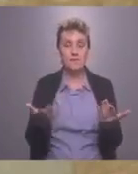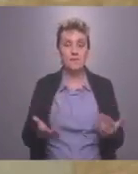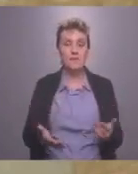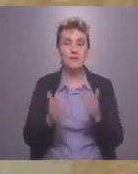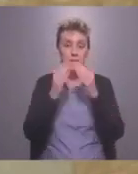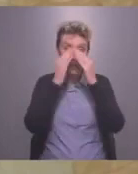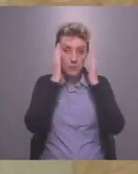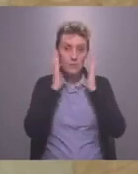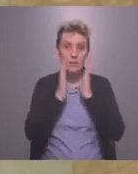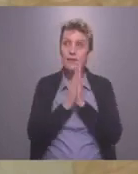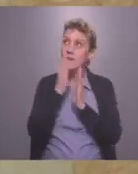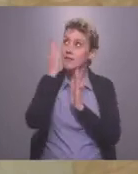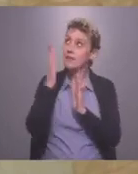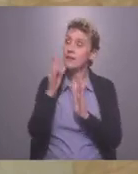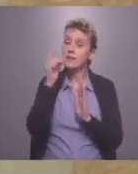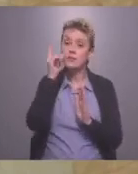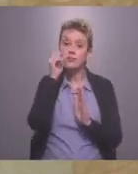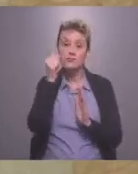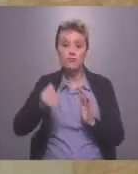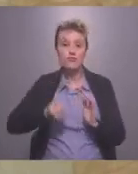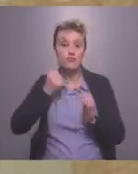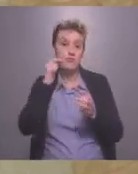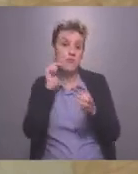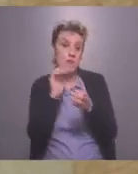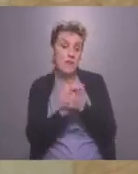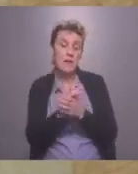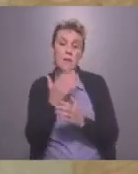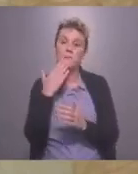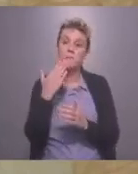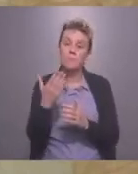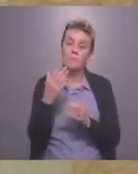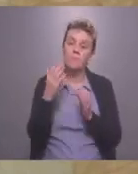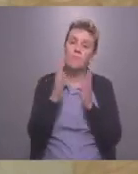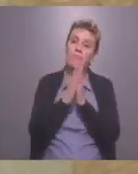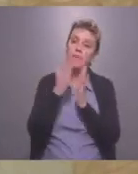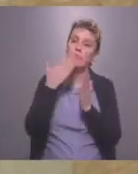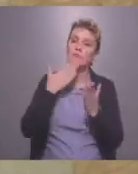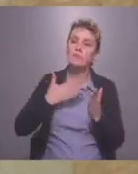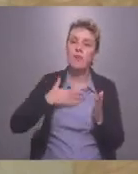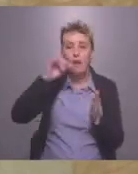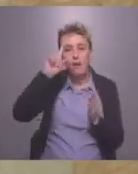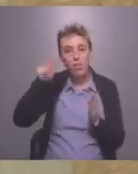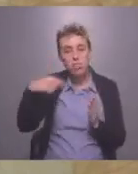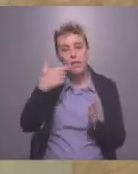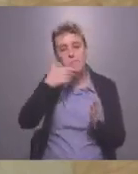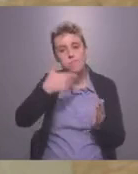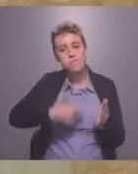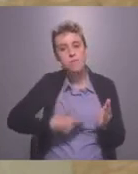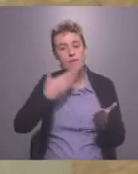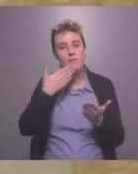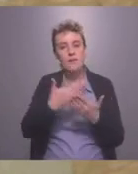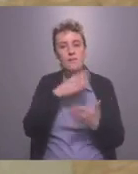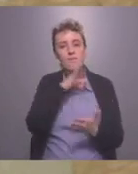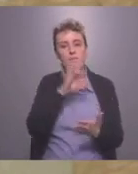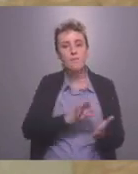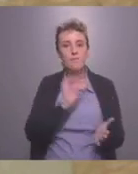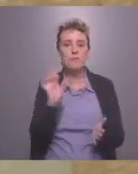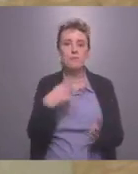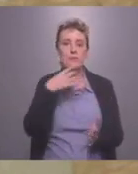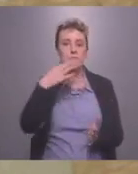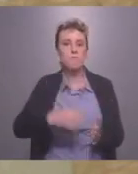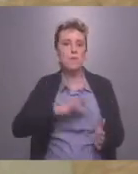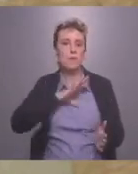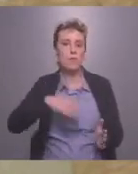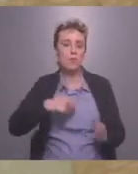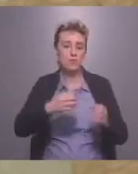de Maria e de José, peçamos a Deus que faça crescer em sabedoria e em graça os membros de todas as famílias deste